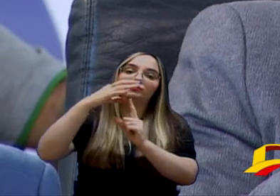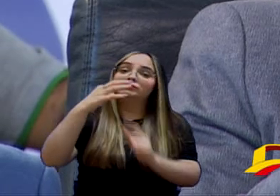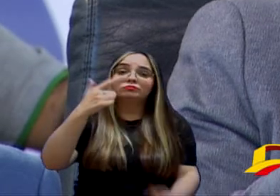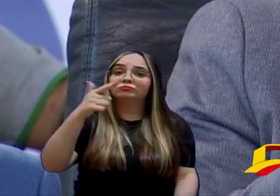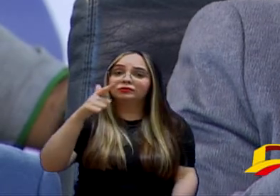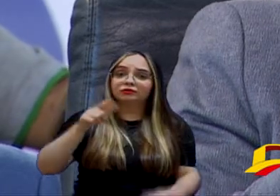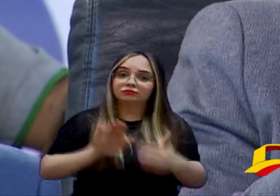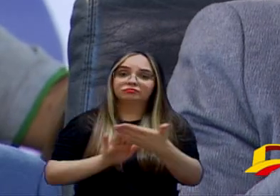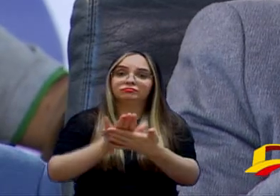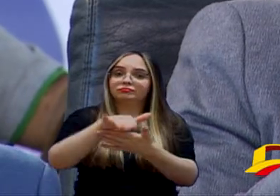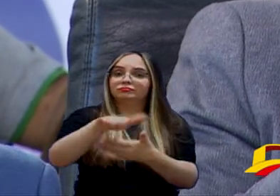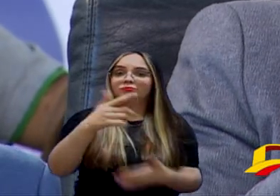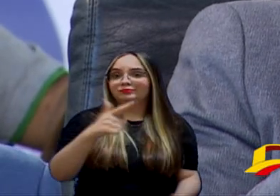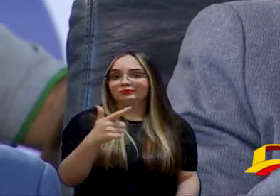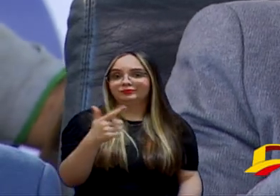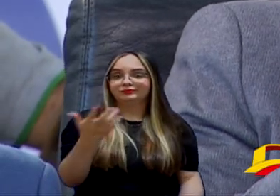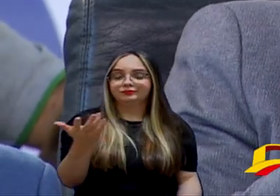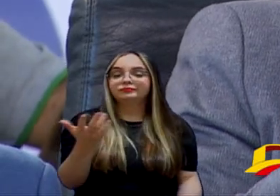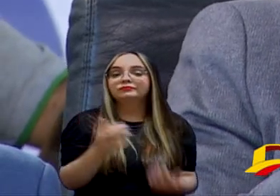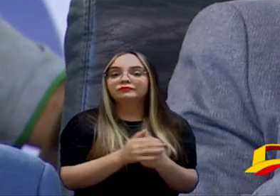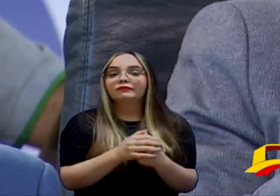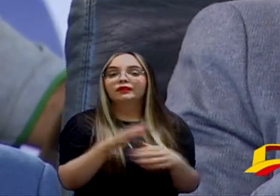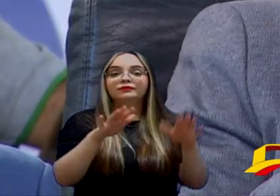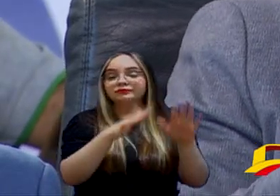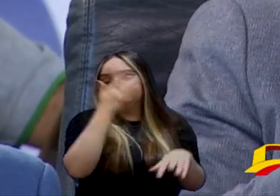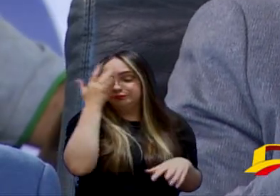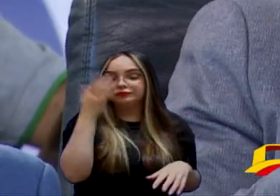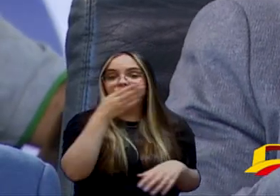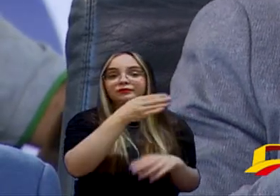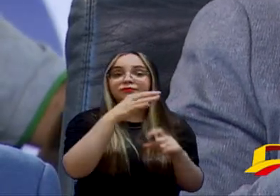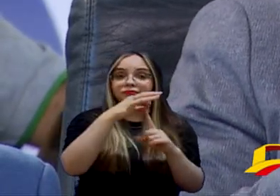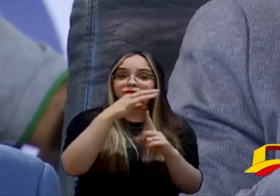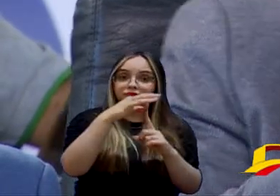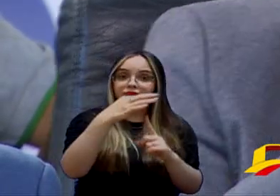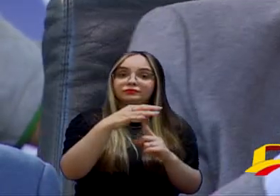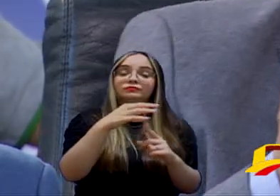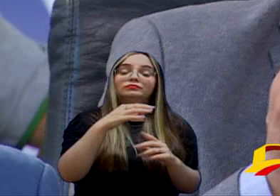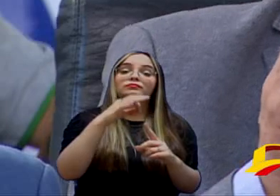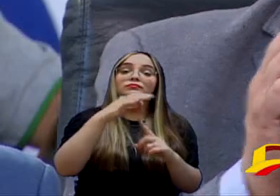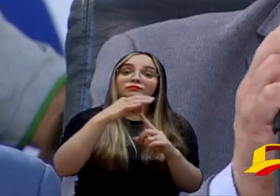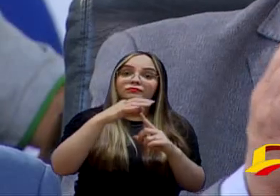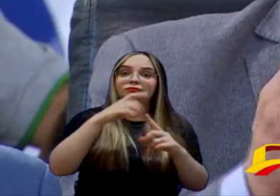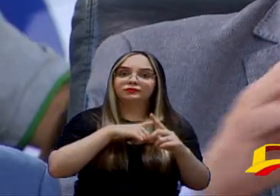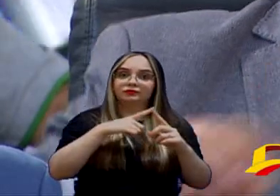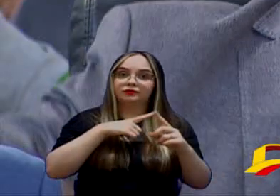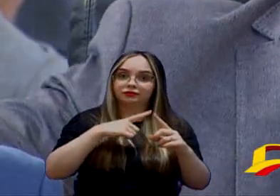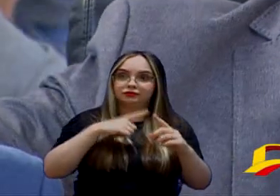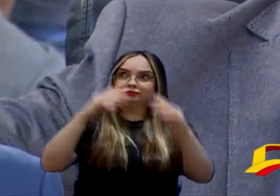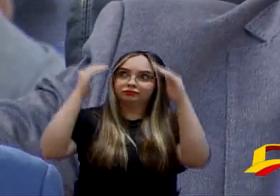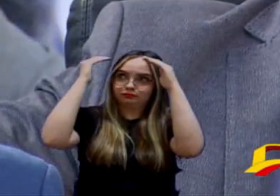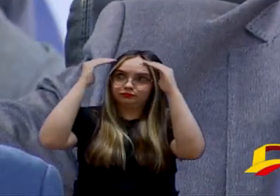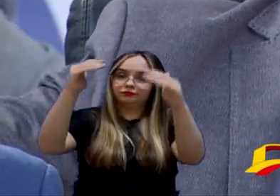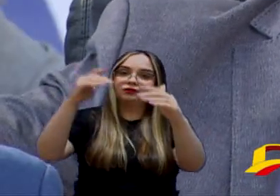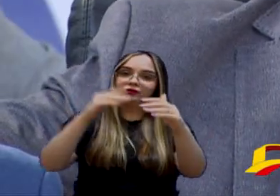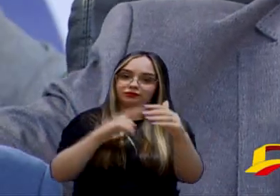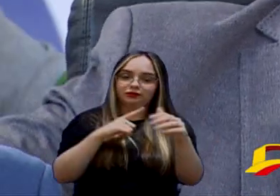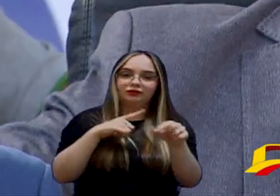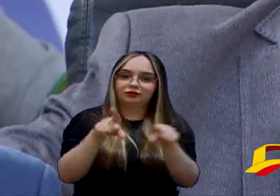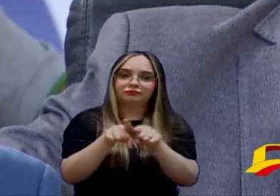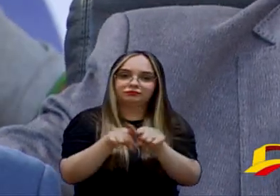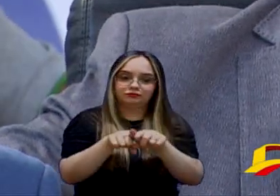ele vai ao ponto né O Abrigo desse de ônibus e o abrigo tem né agora hoje a vaga